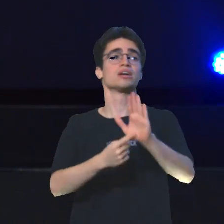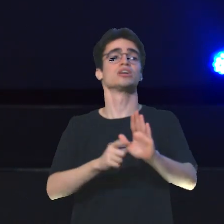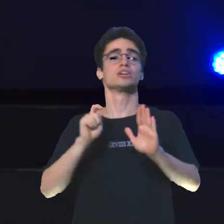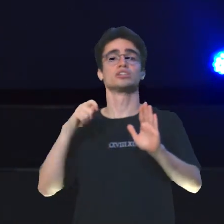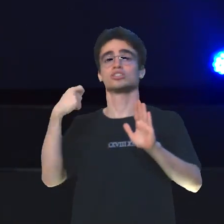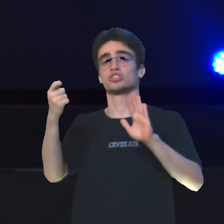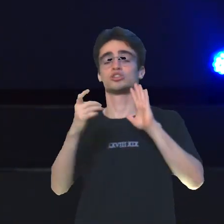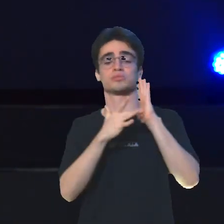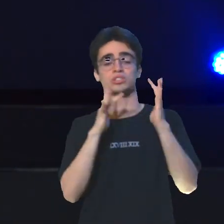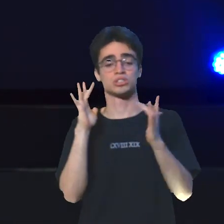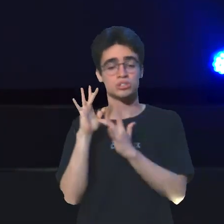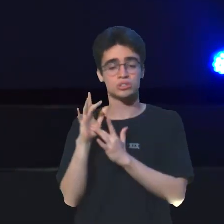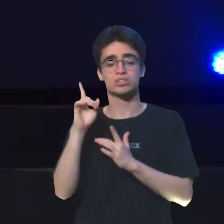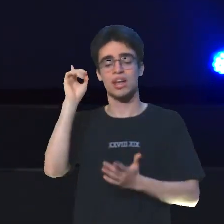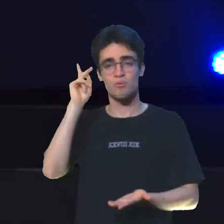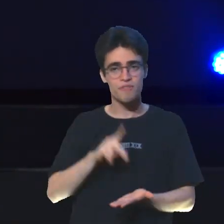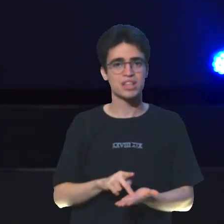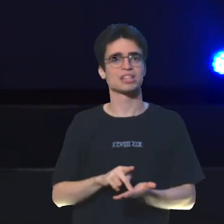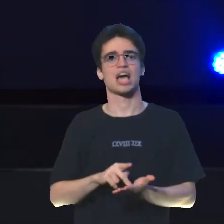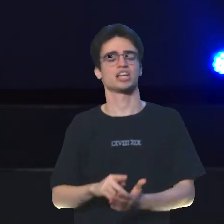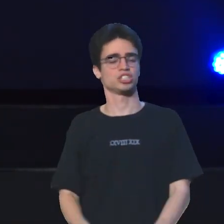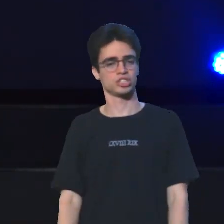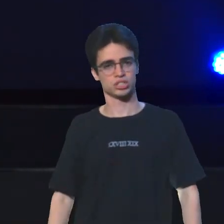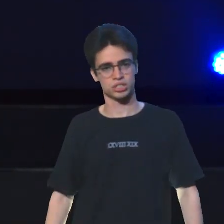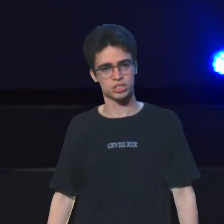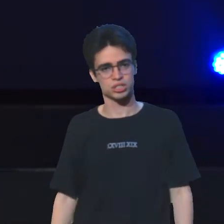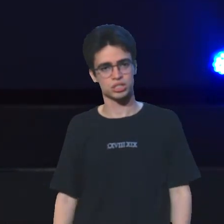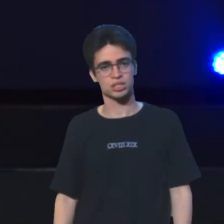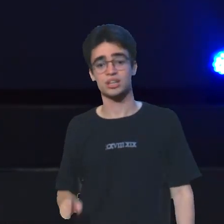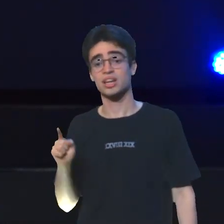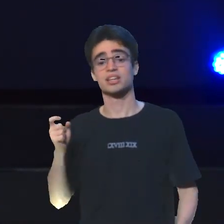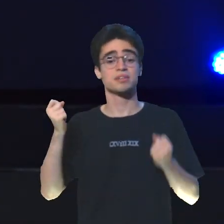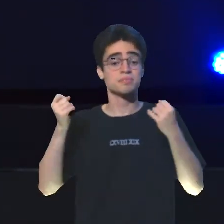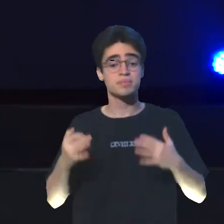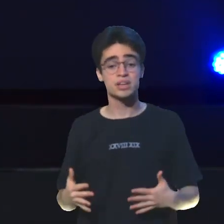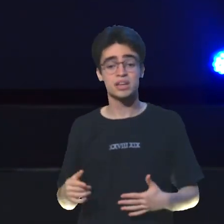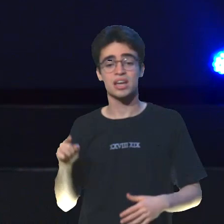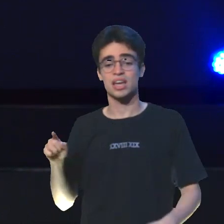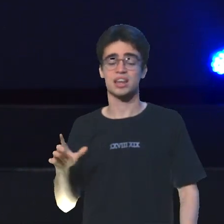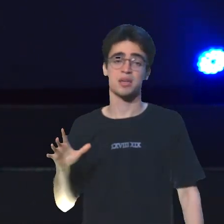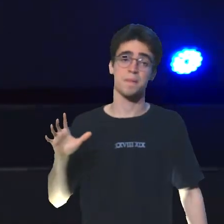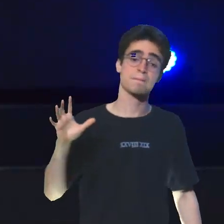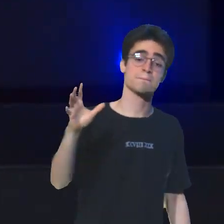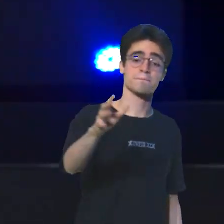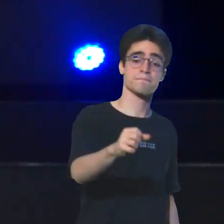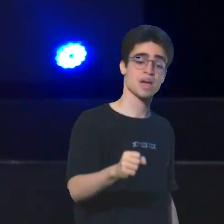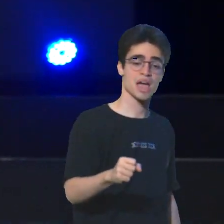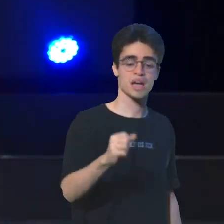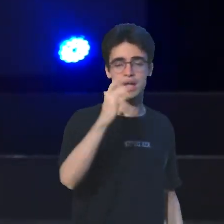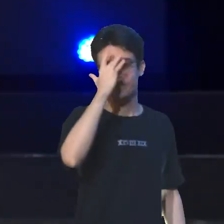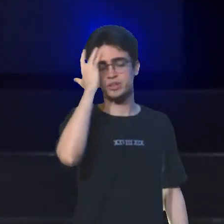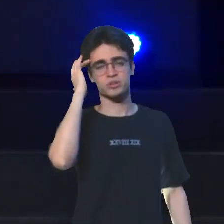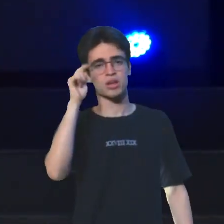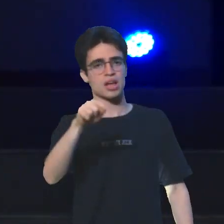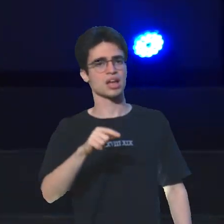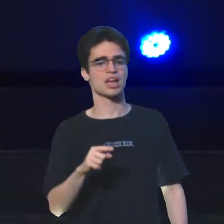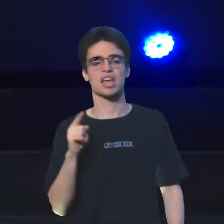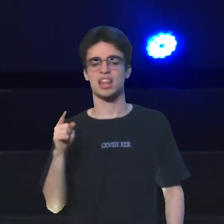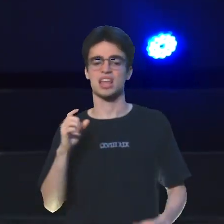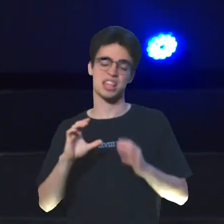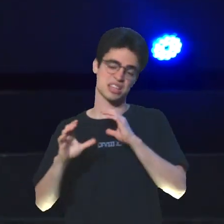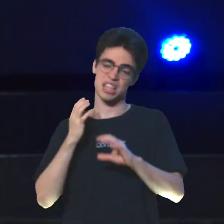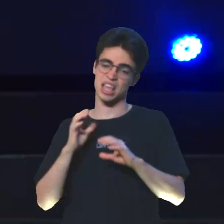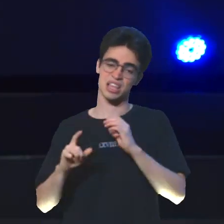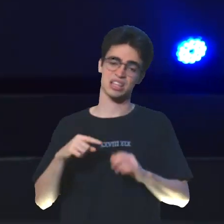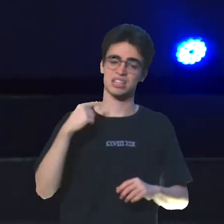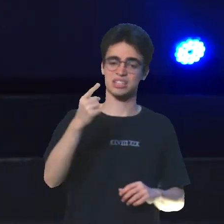de Jesus, que é uma verdade. E ele conta que ele pega esse cara, ele estava cantando, e ele desce do